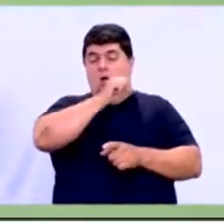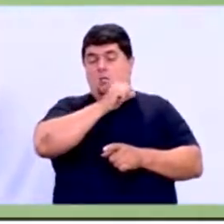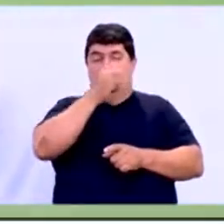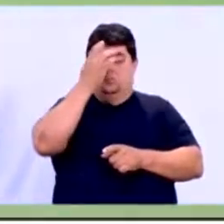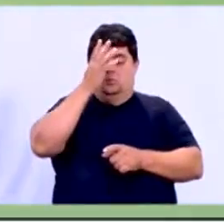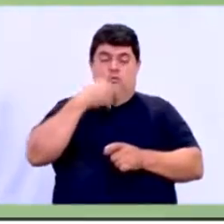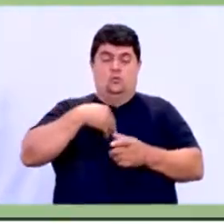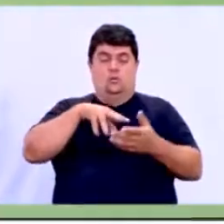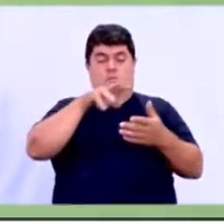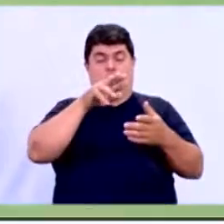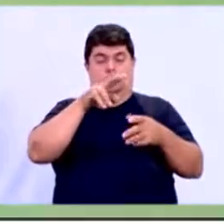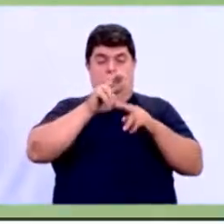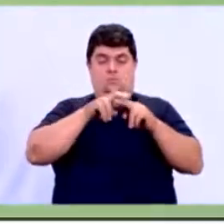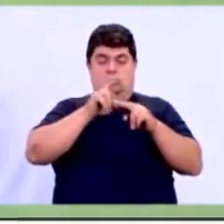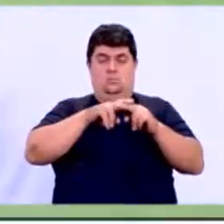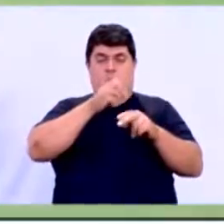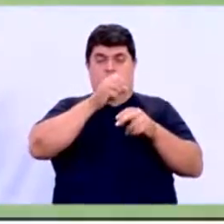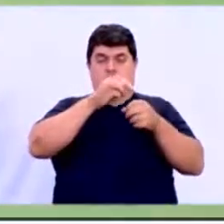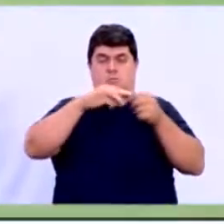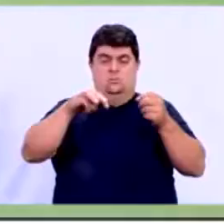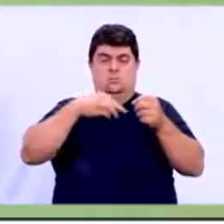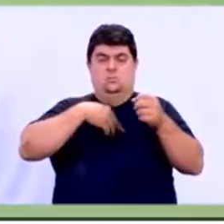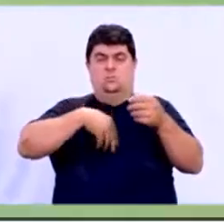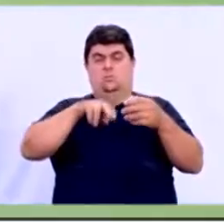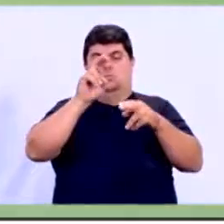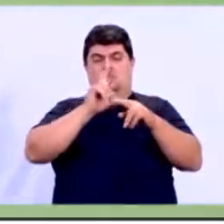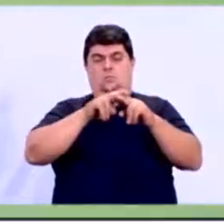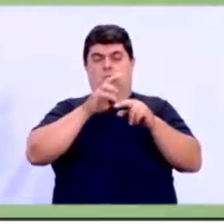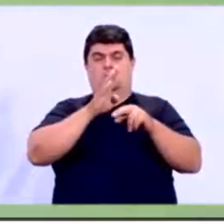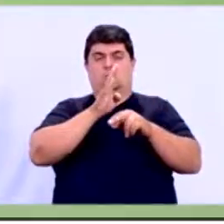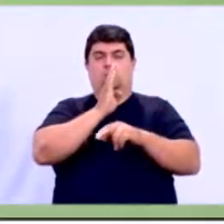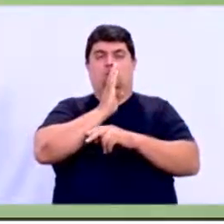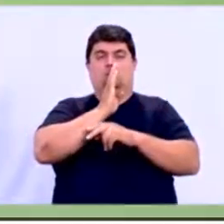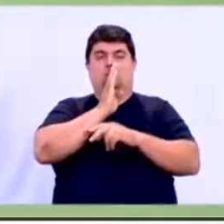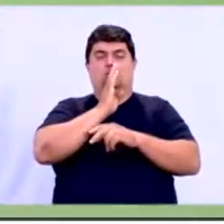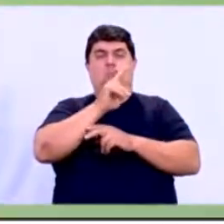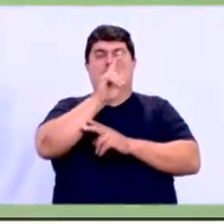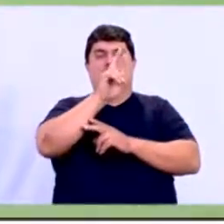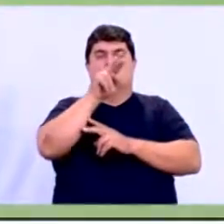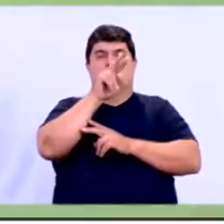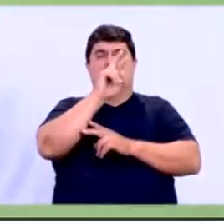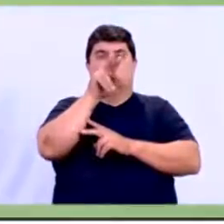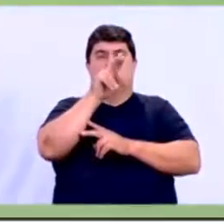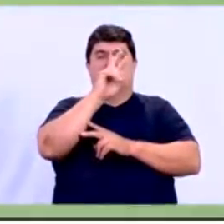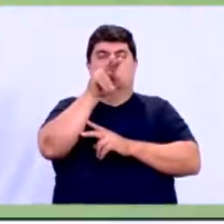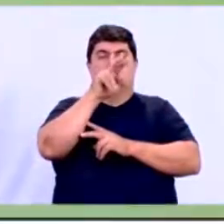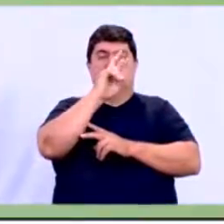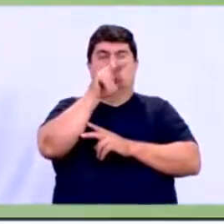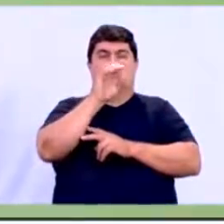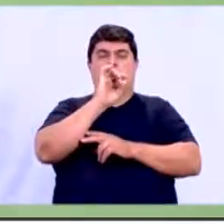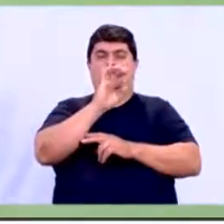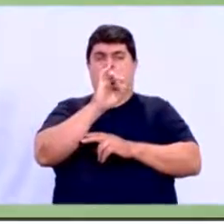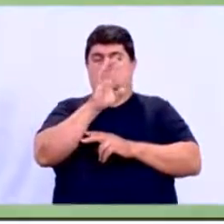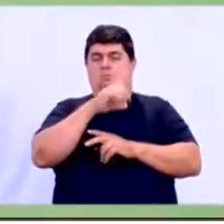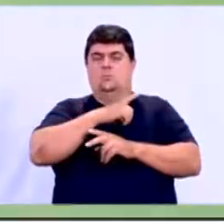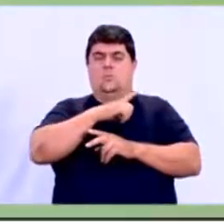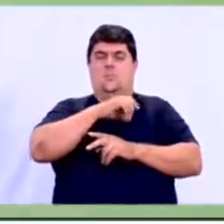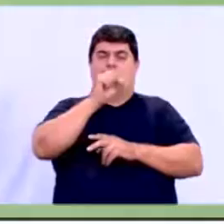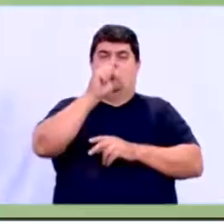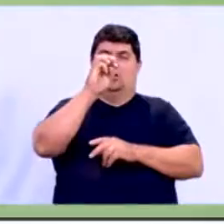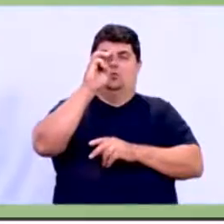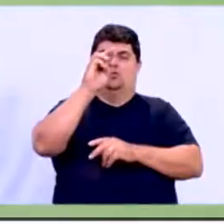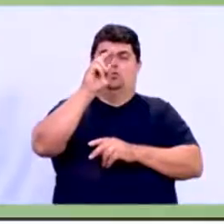são bem fácil para vocês conseguirem, né? Definir. Sumário está relacionado, só voltando,